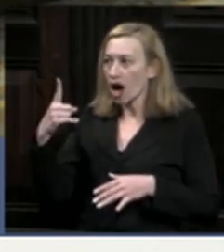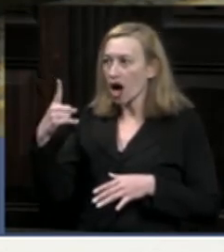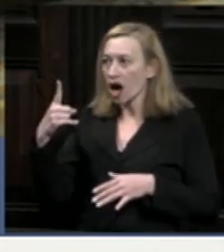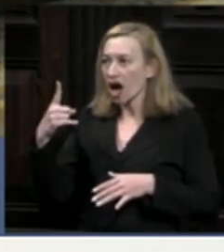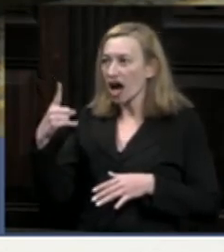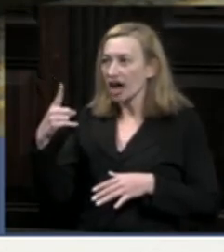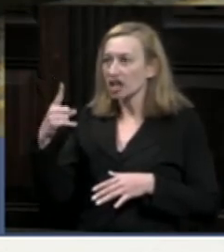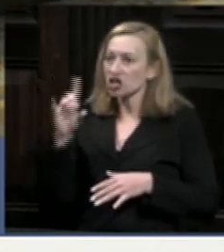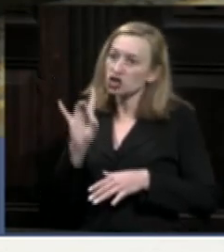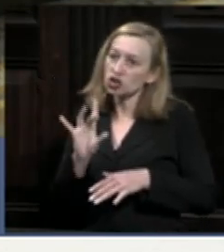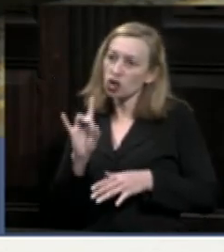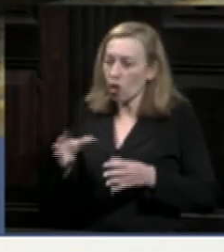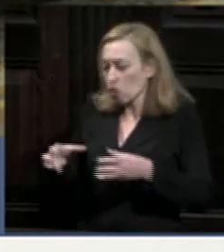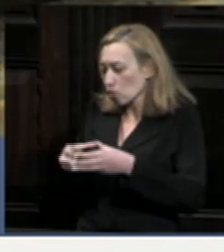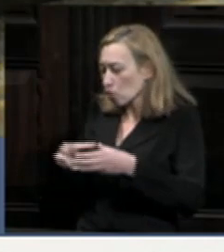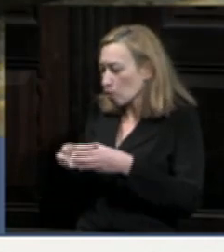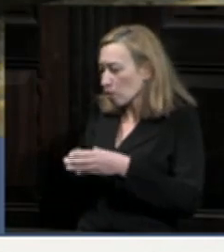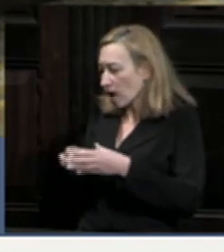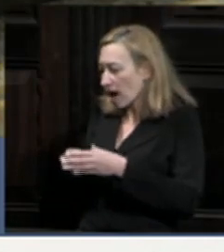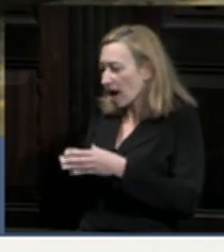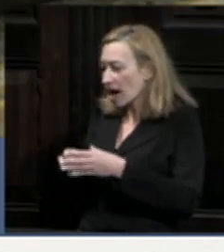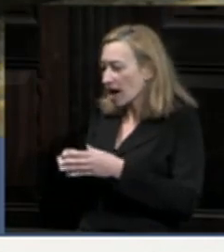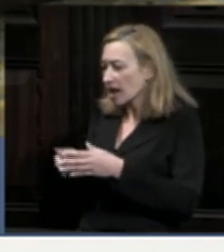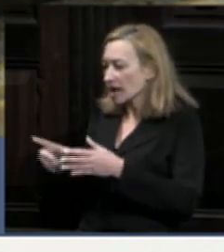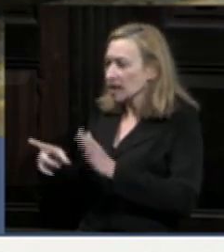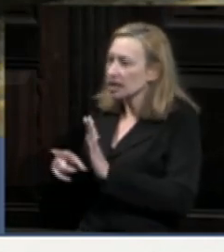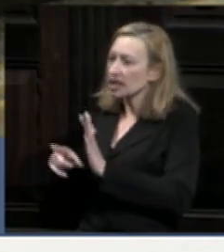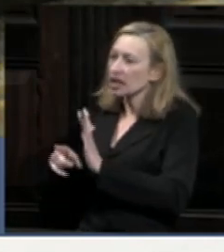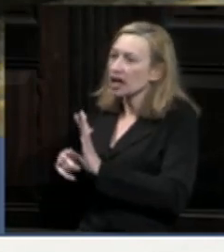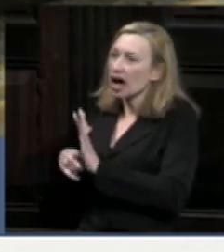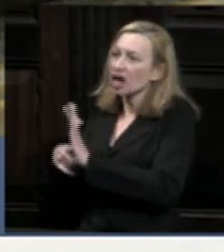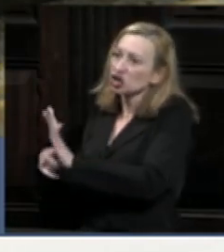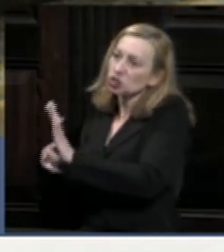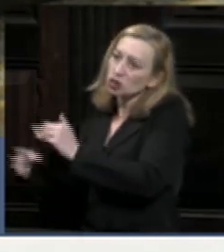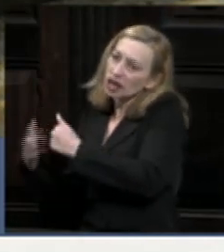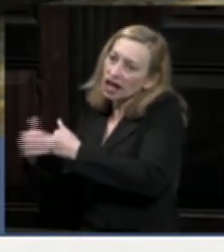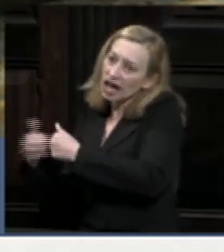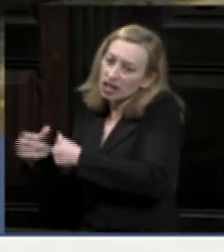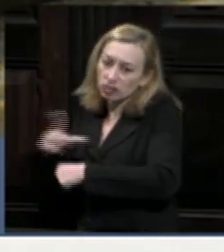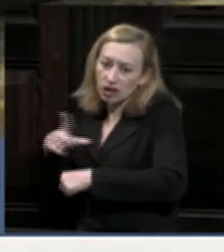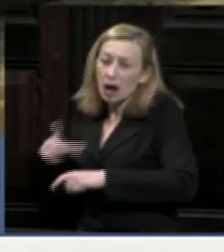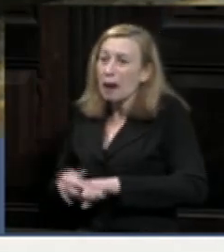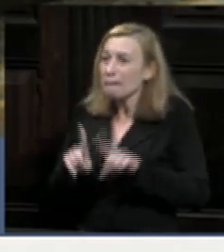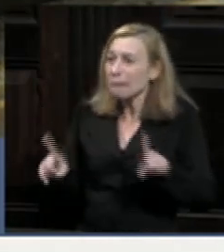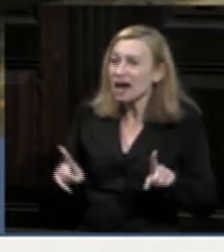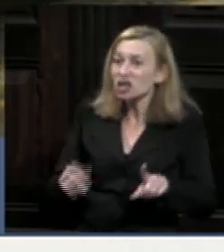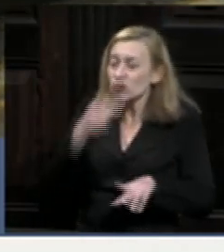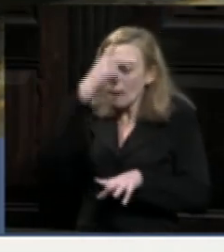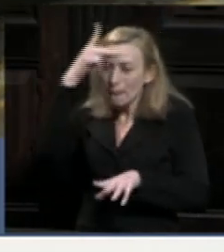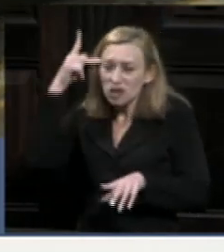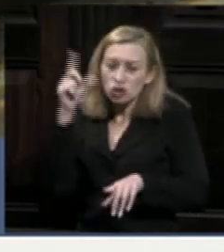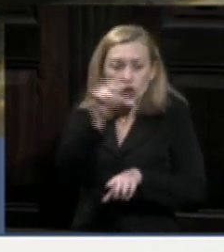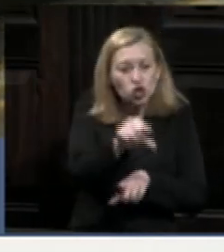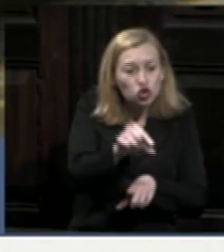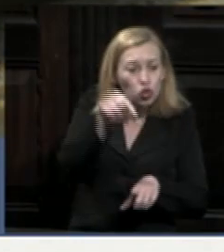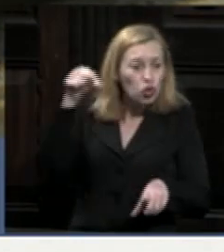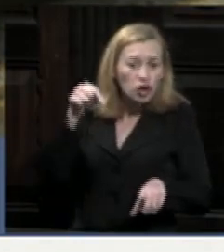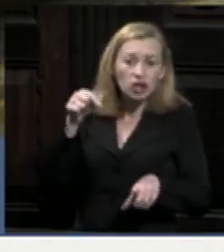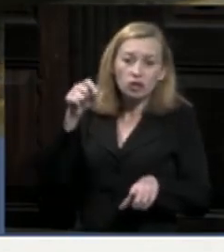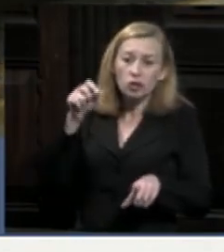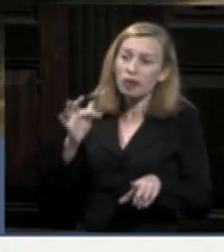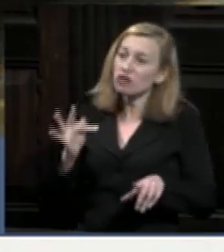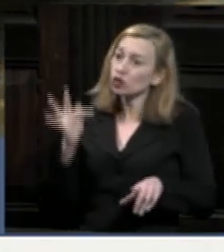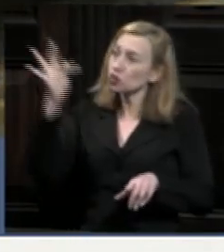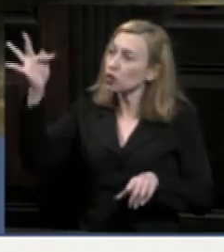justamente mais um candidato à presidência da república que lidera todas as